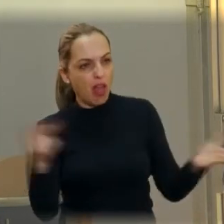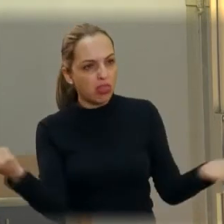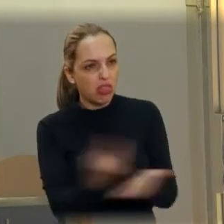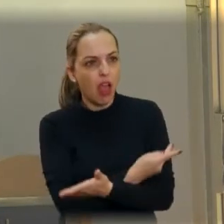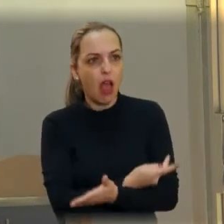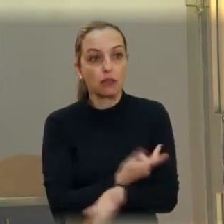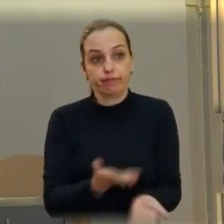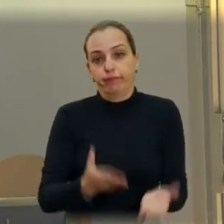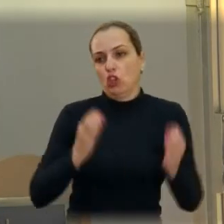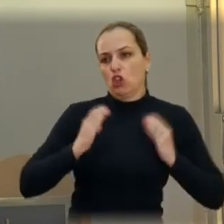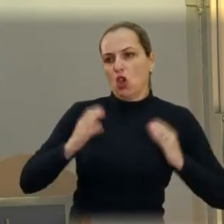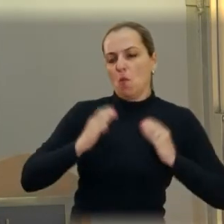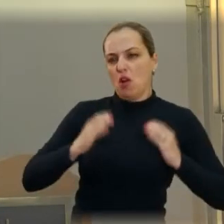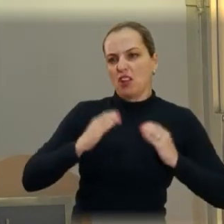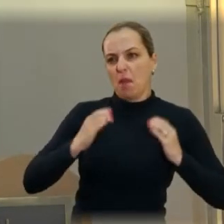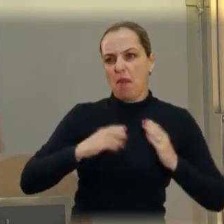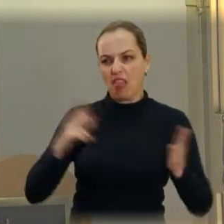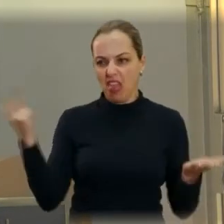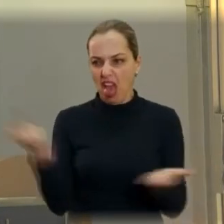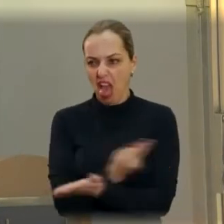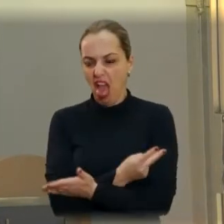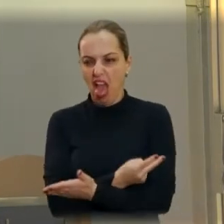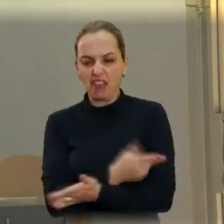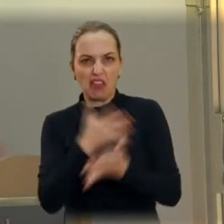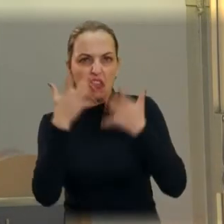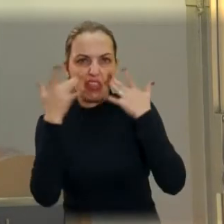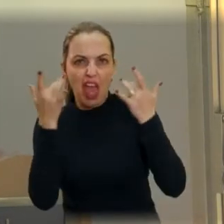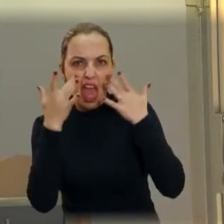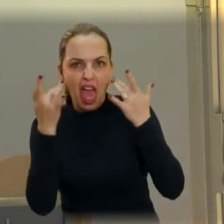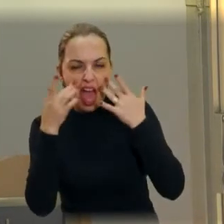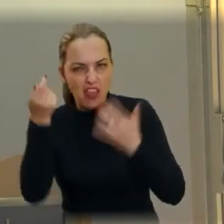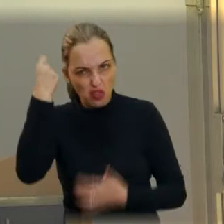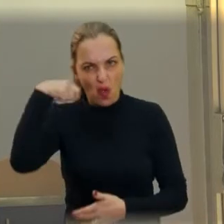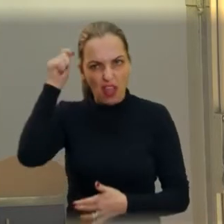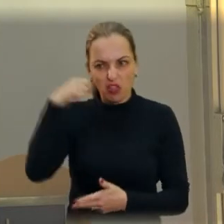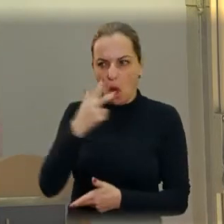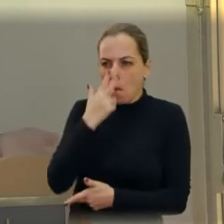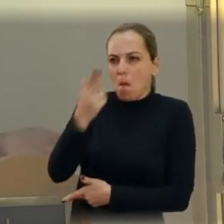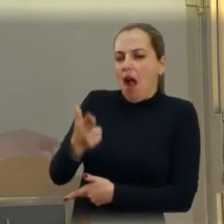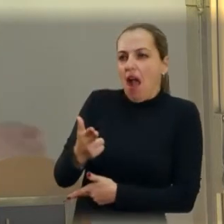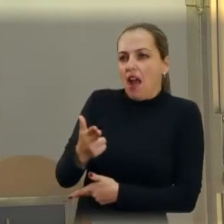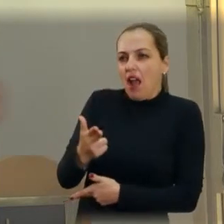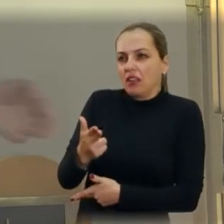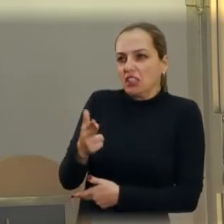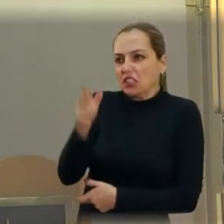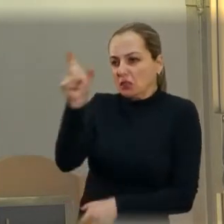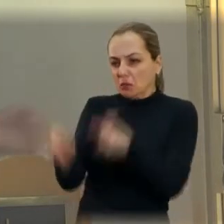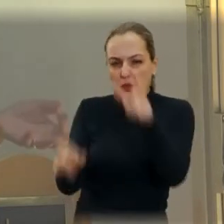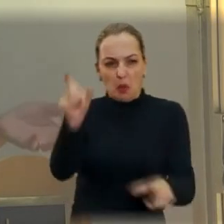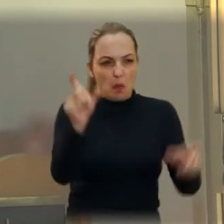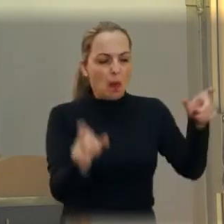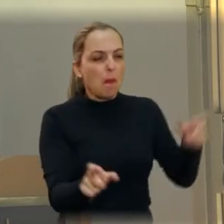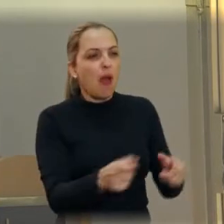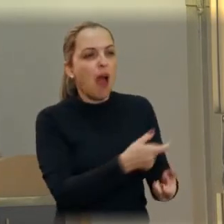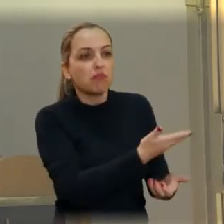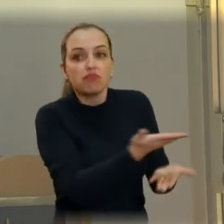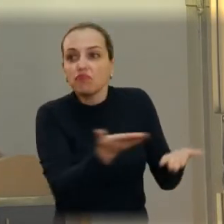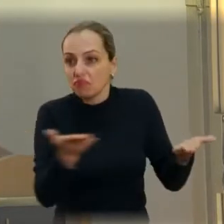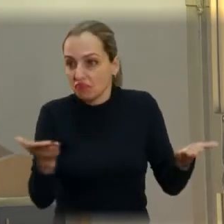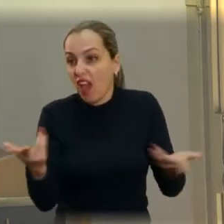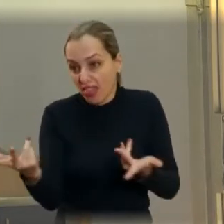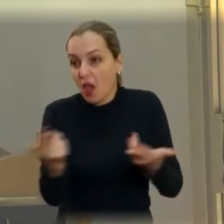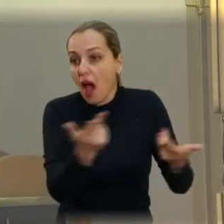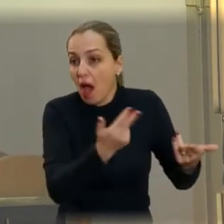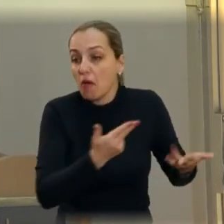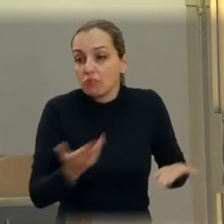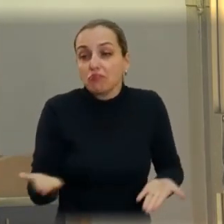agir como cinegrafista ou se é para agir como ator de teatro? Qualquer população, qualquer munícipe faz isso.